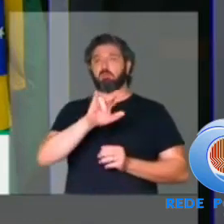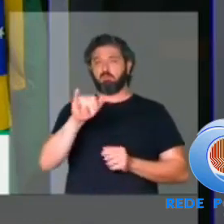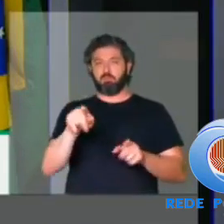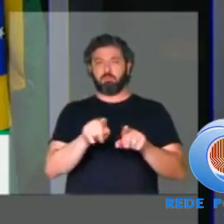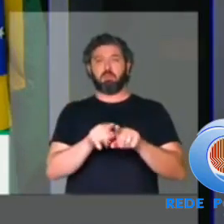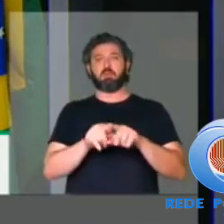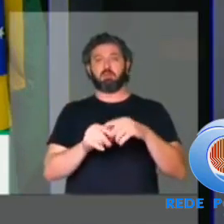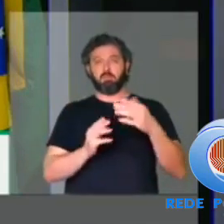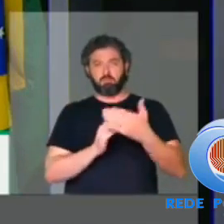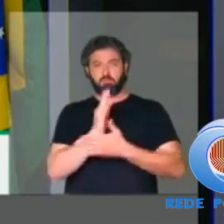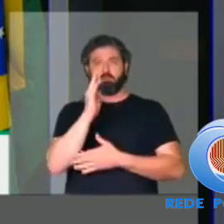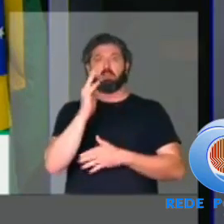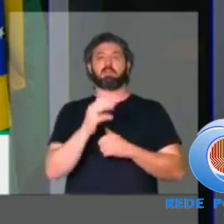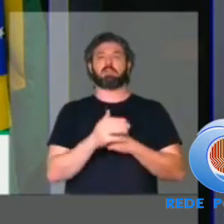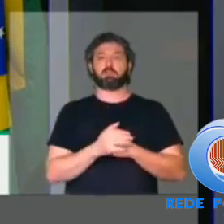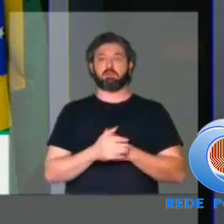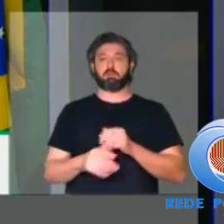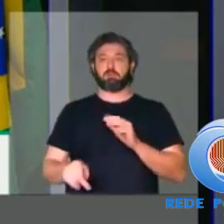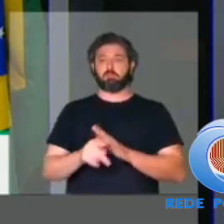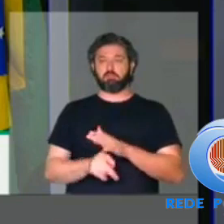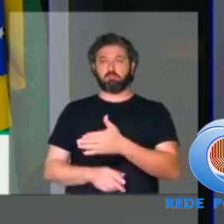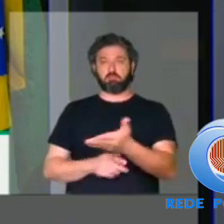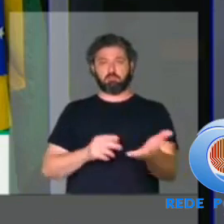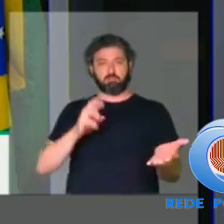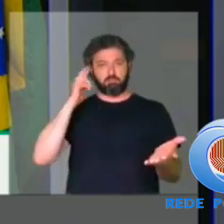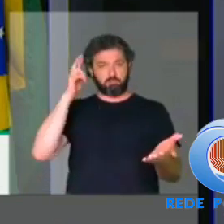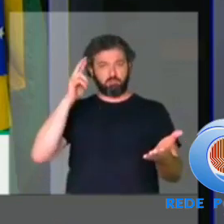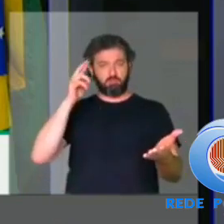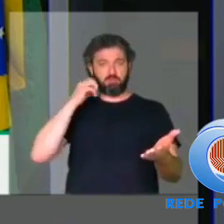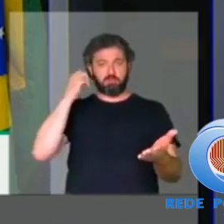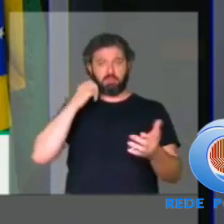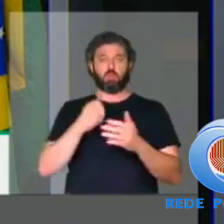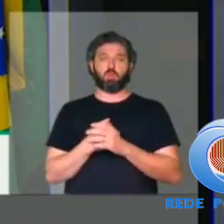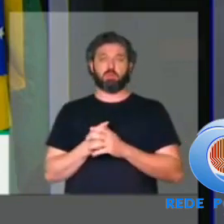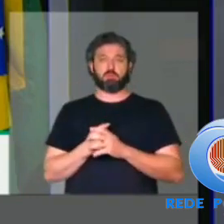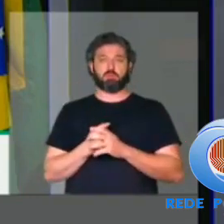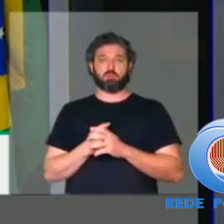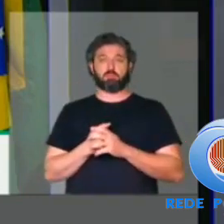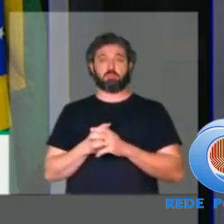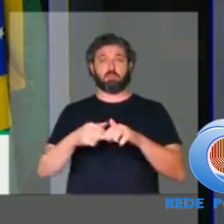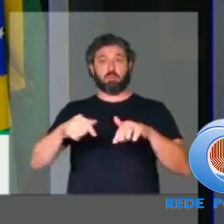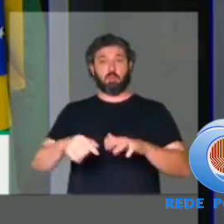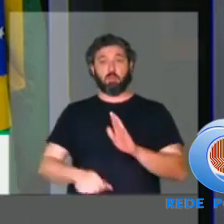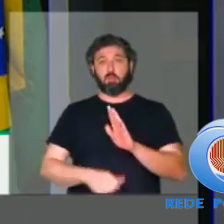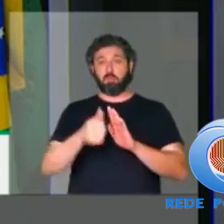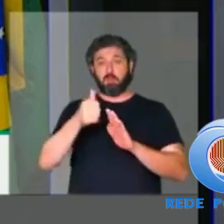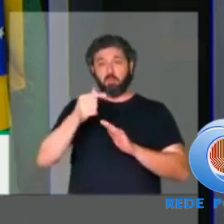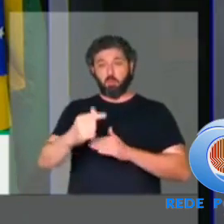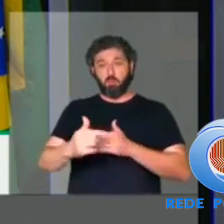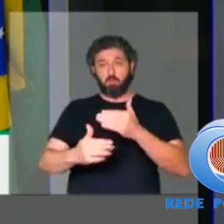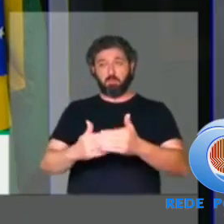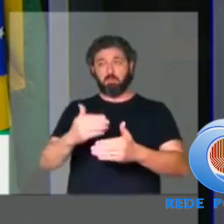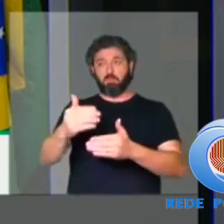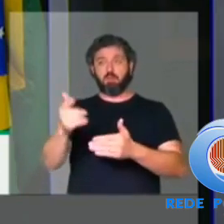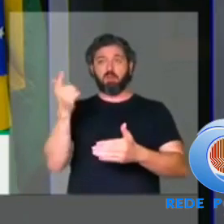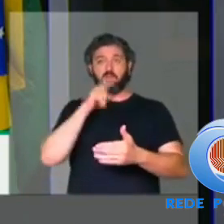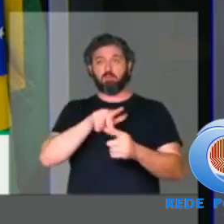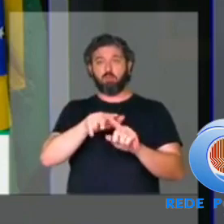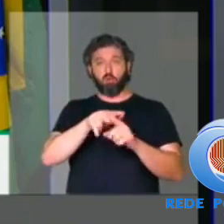também aprovada pelos nobres senadores. Este foi apenas o primeiro passo